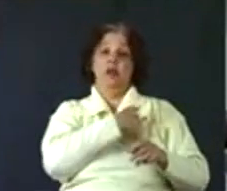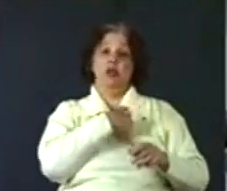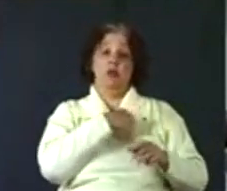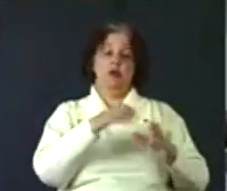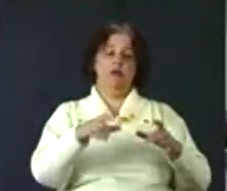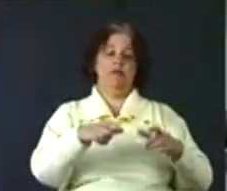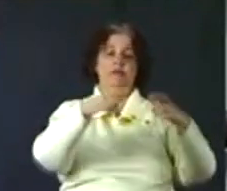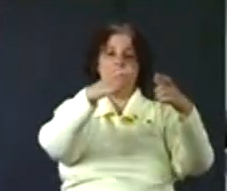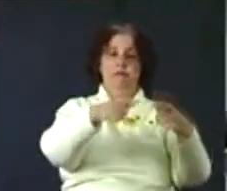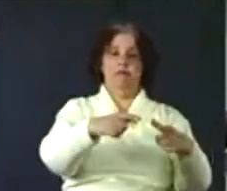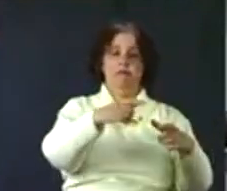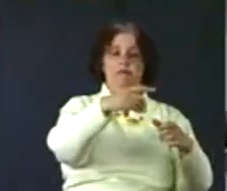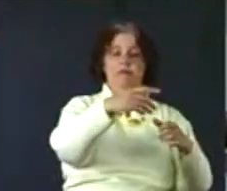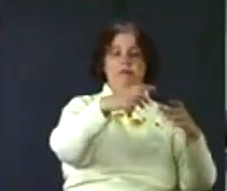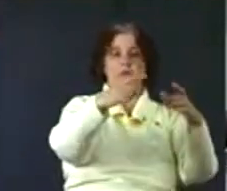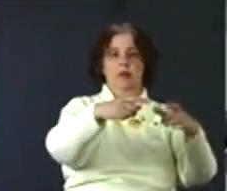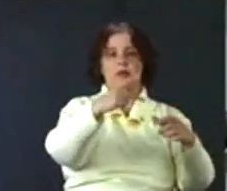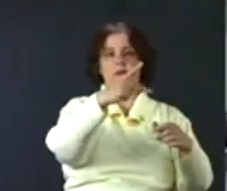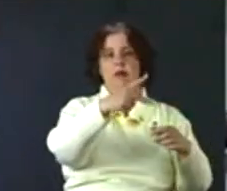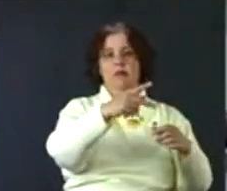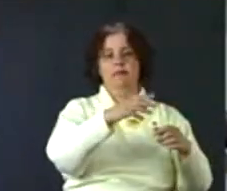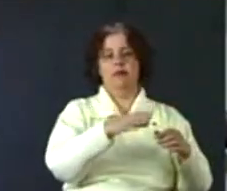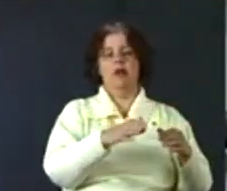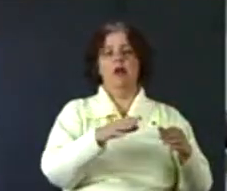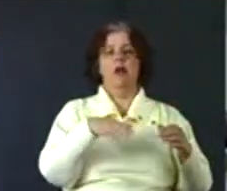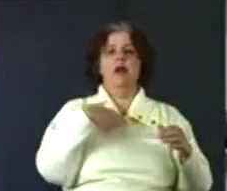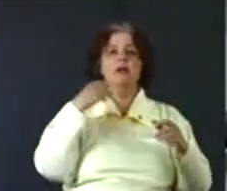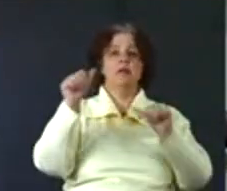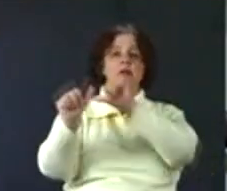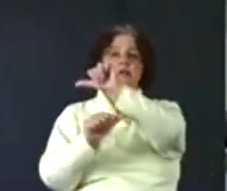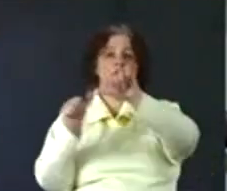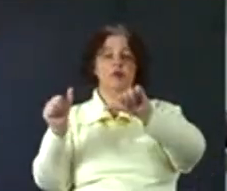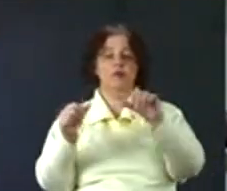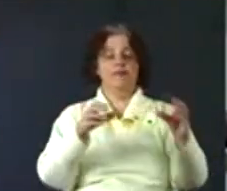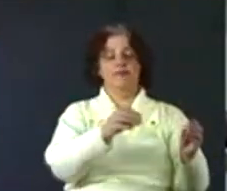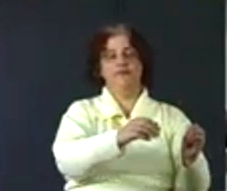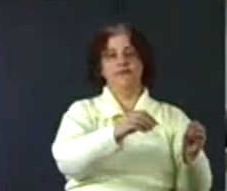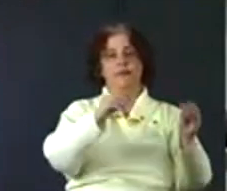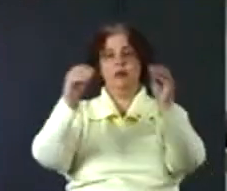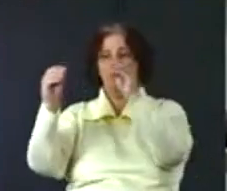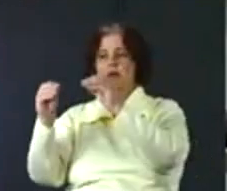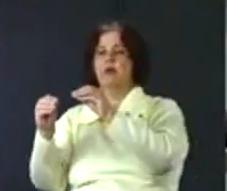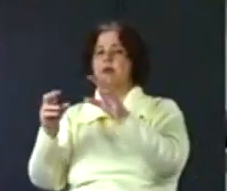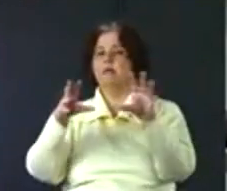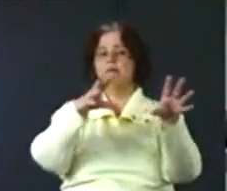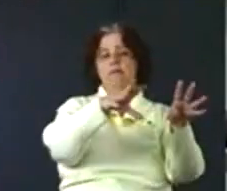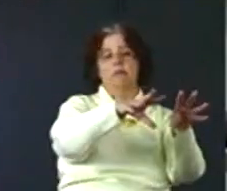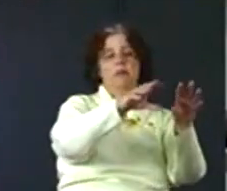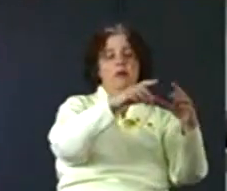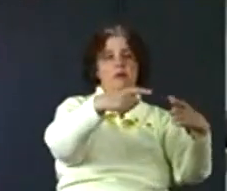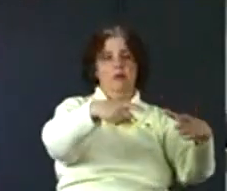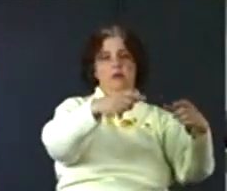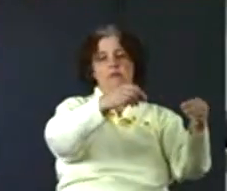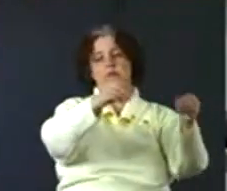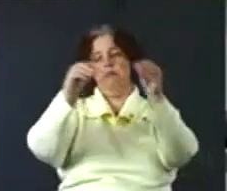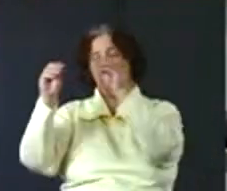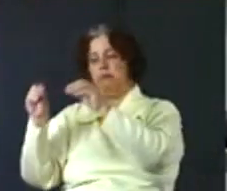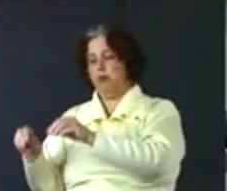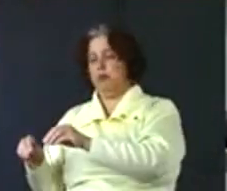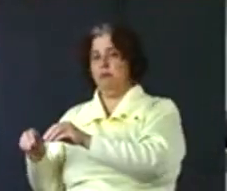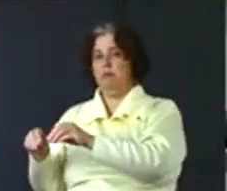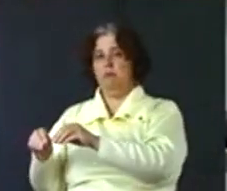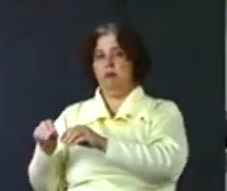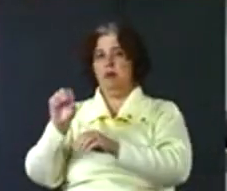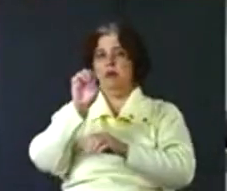retorna para a cidade de Éfeso. Mas olha só, querida igreja, ele diz que alguns irmãos vão passar por